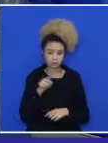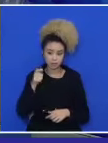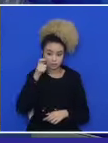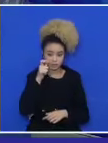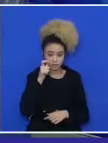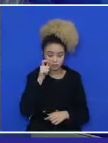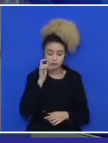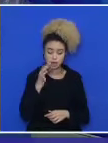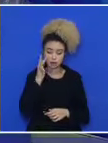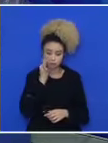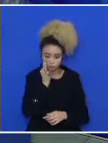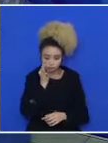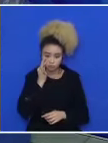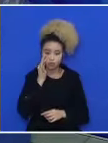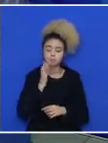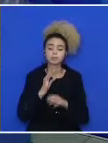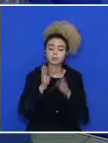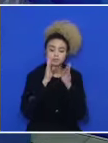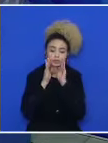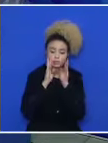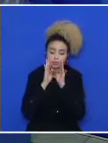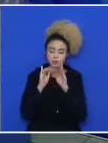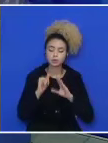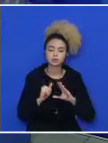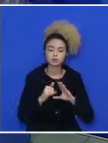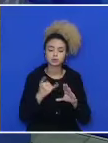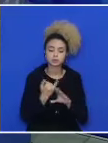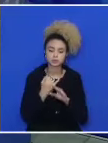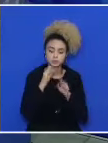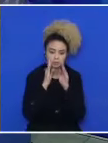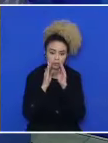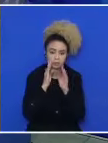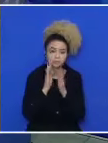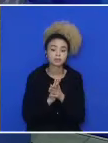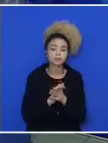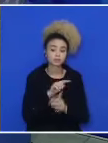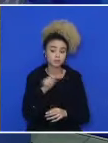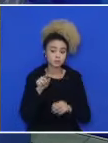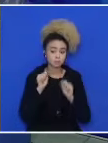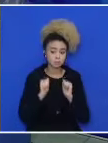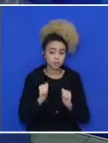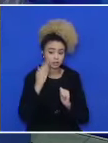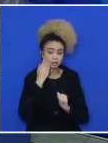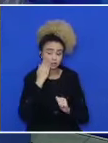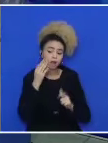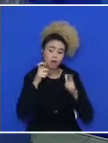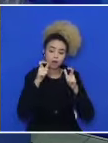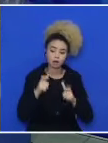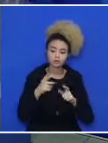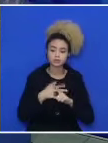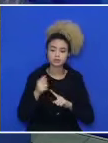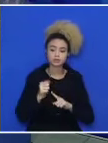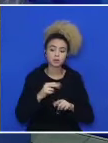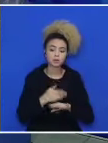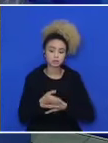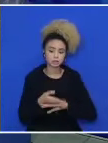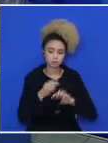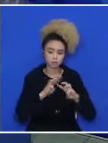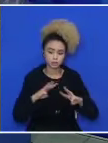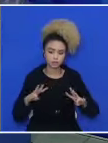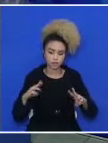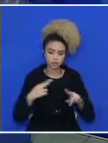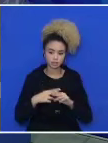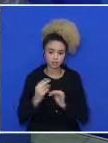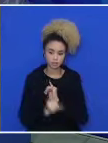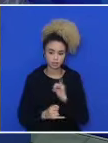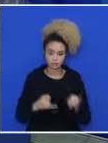TV no YouTube e no Facebook. Lembrando que logo mais você poderá saber de onde são as apostas vencedoras ou se o prêmio está acumulado acessando a página